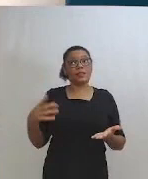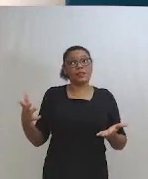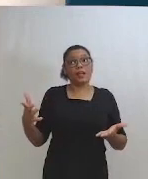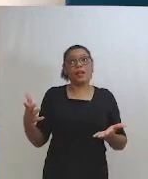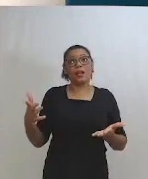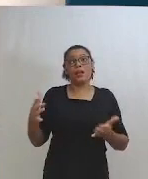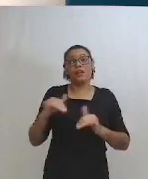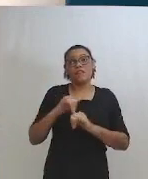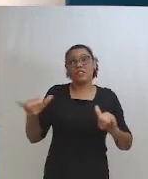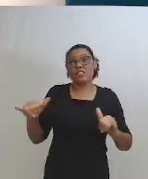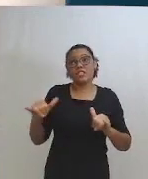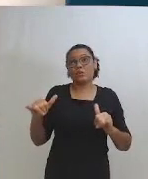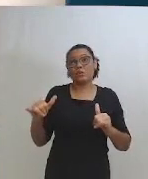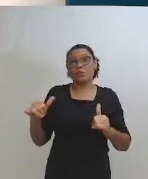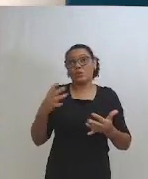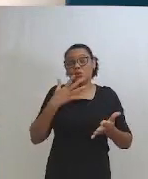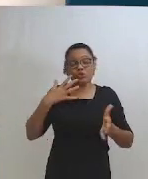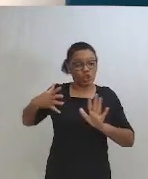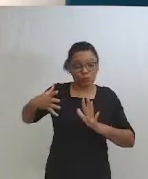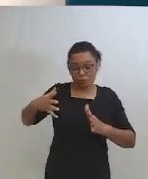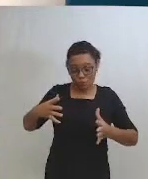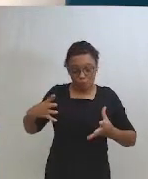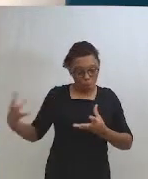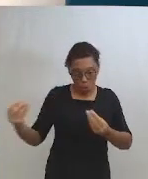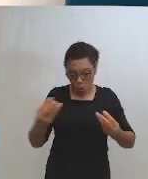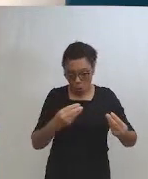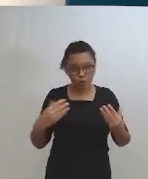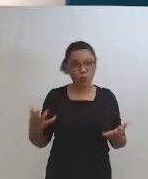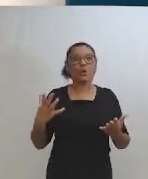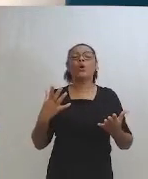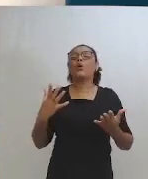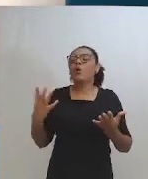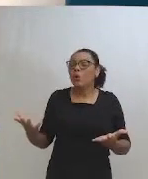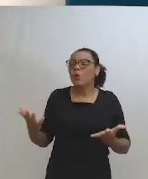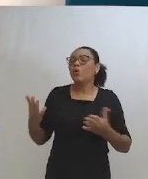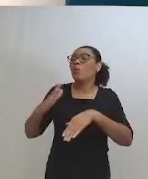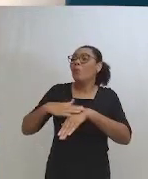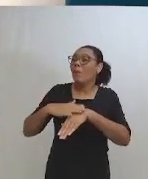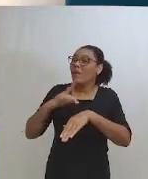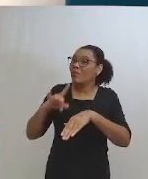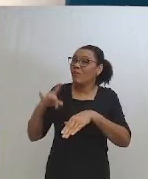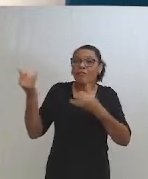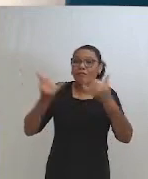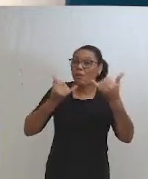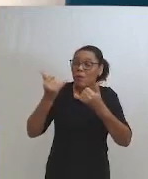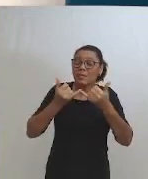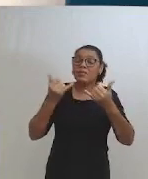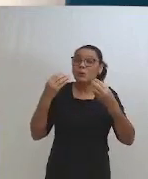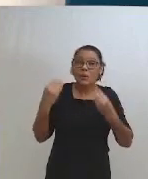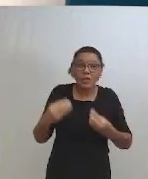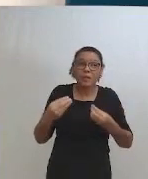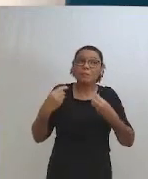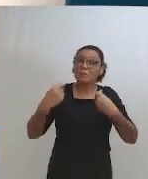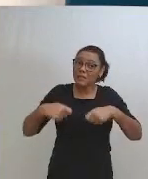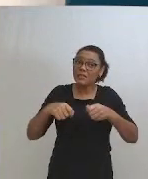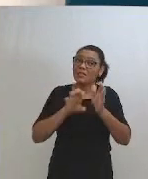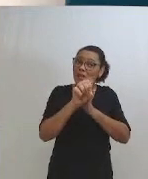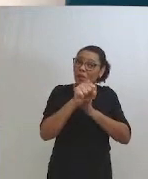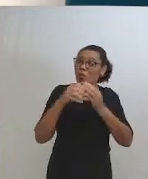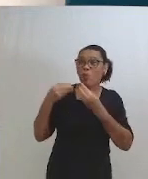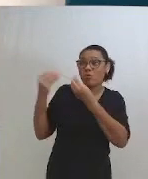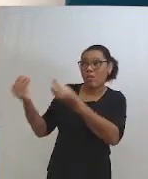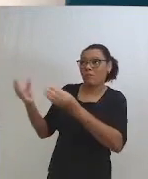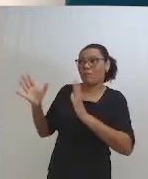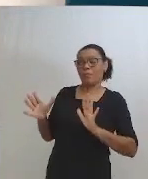Esses dados que foram solicitados são os que a Google precisa fornecer. O etc., já que não foi delimitado, a Google não vai adivinhar o que o juiz